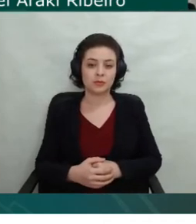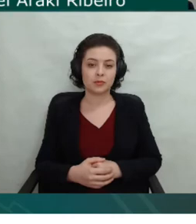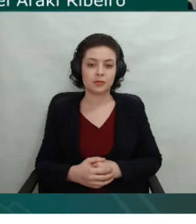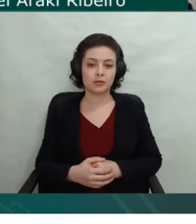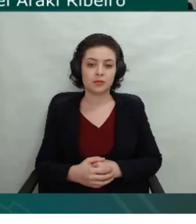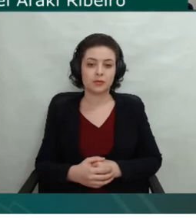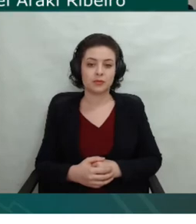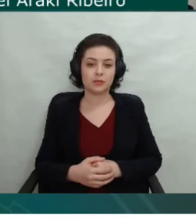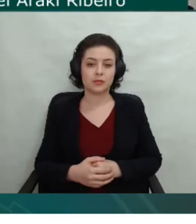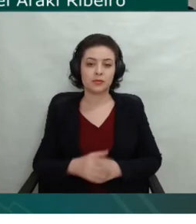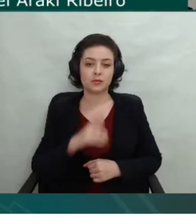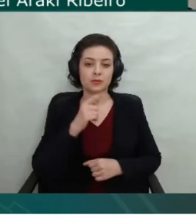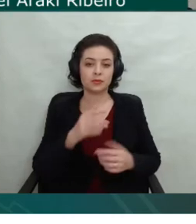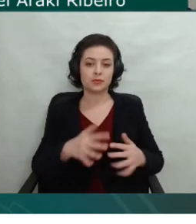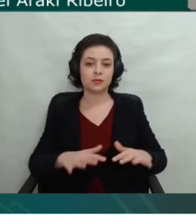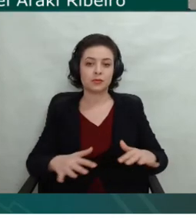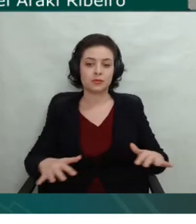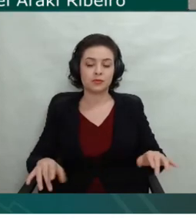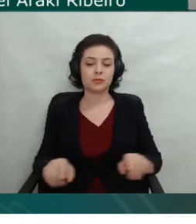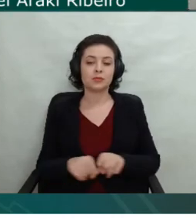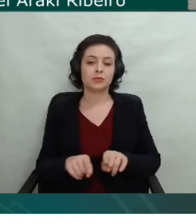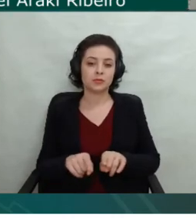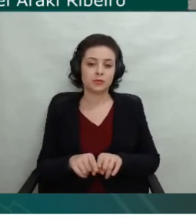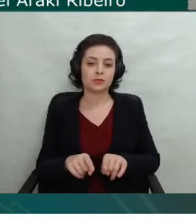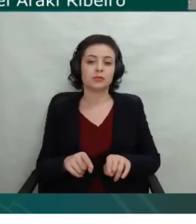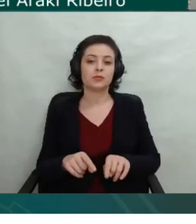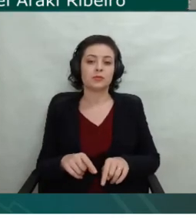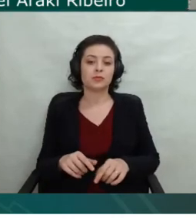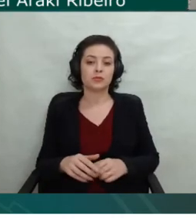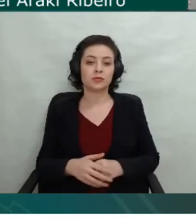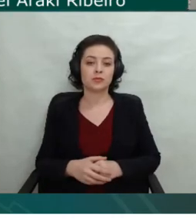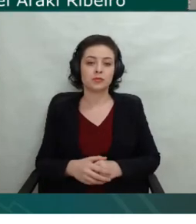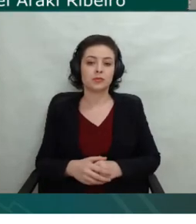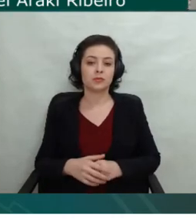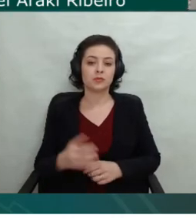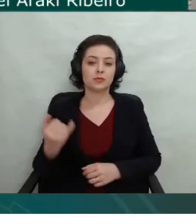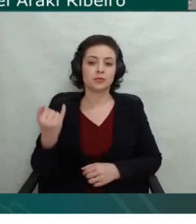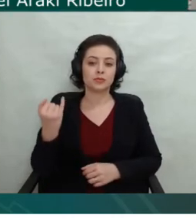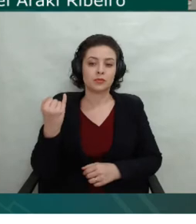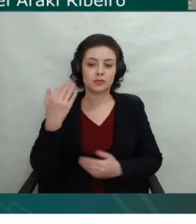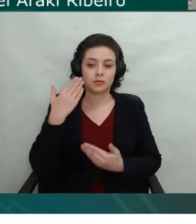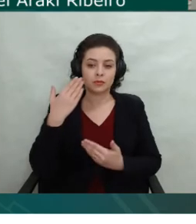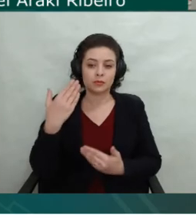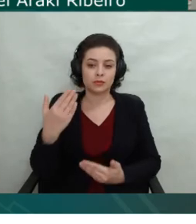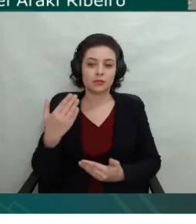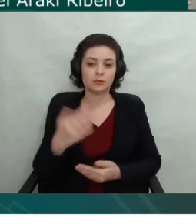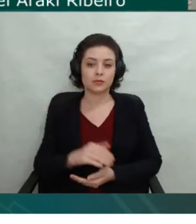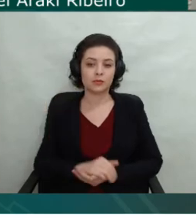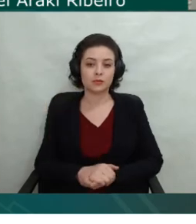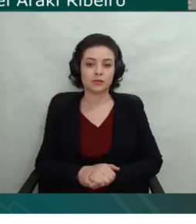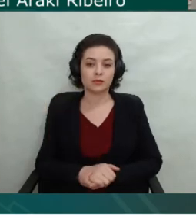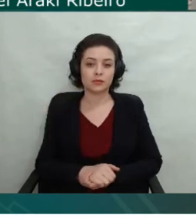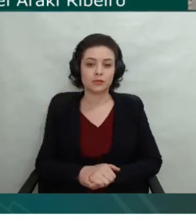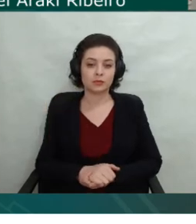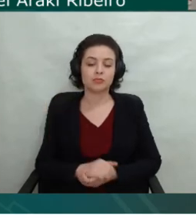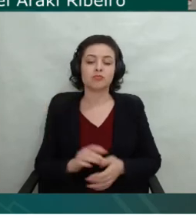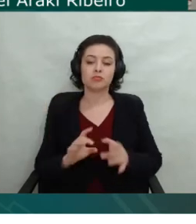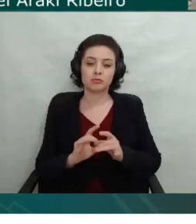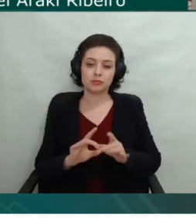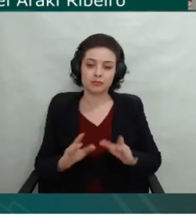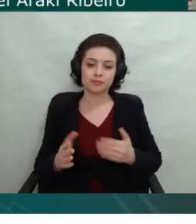marítimas e oceânicas. Né? Então, agradeço novamente a oportunidade de estar aqui e me coloco à disposição de vocês, acho que